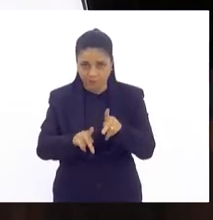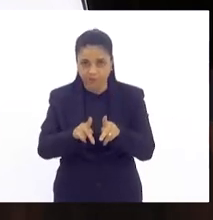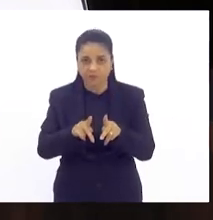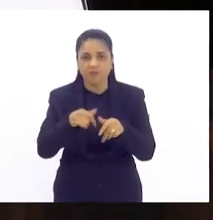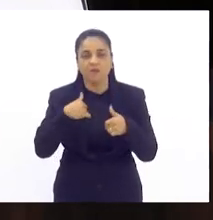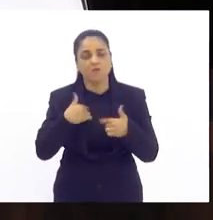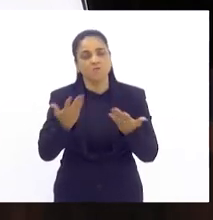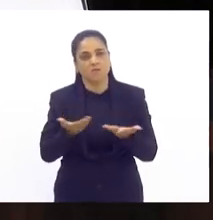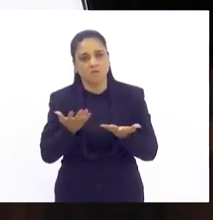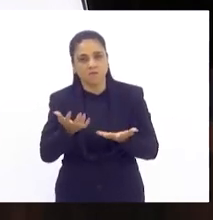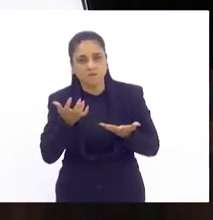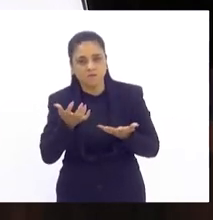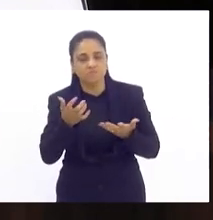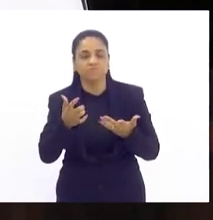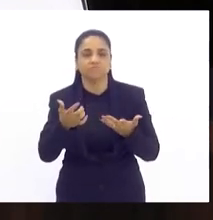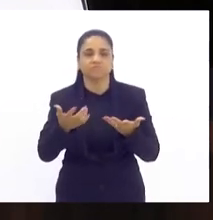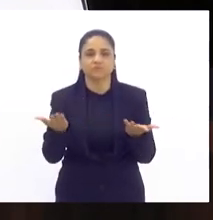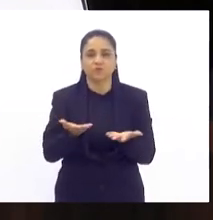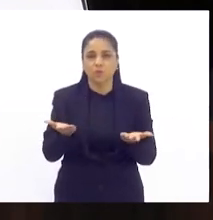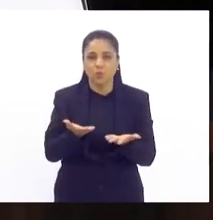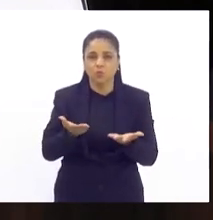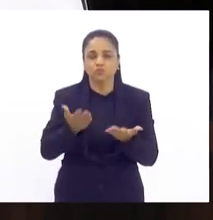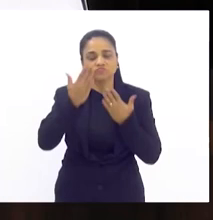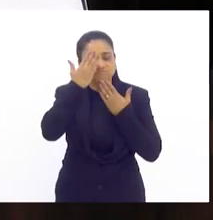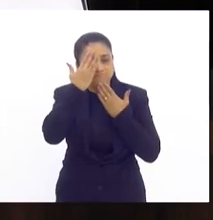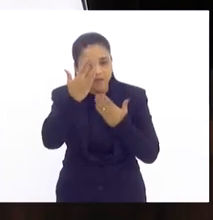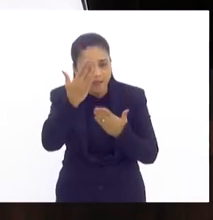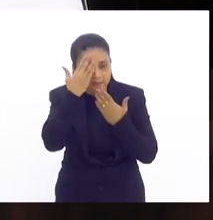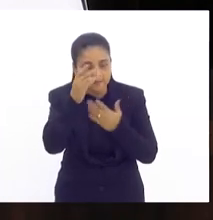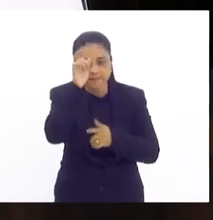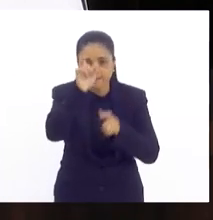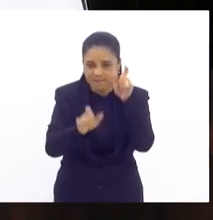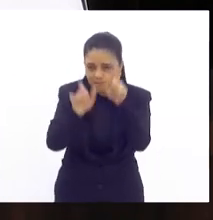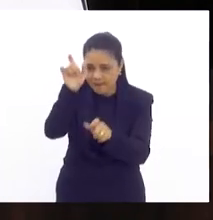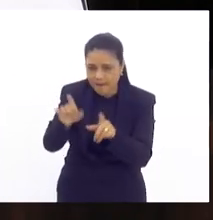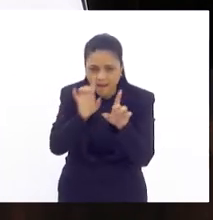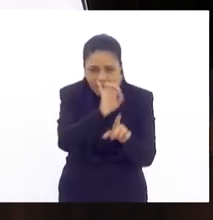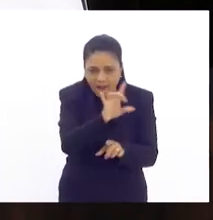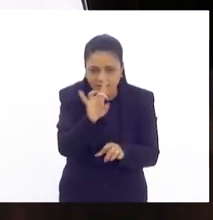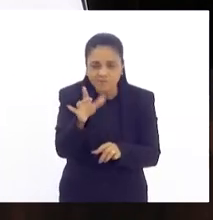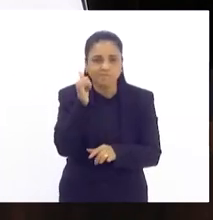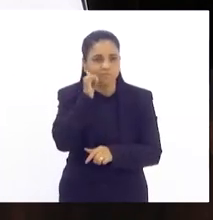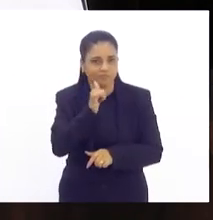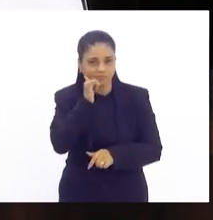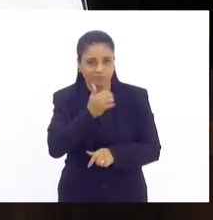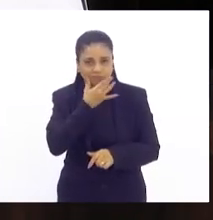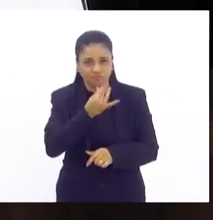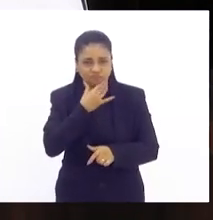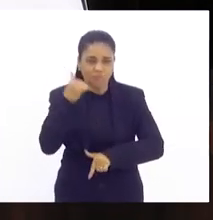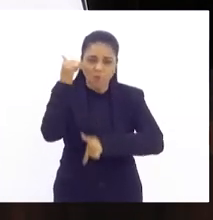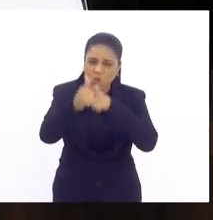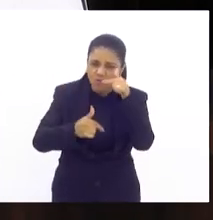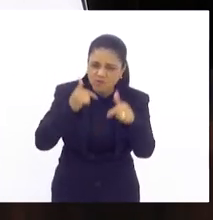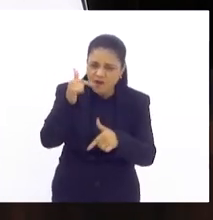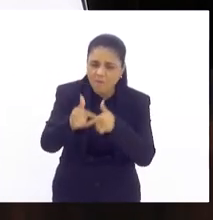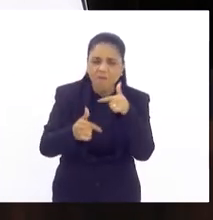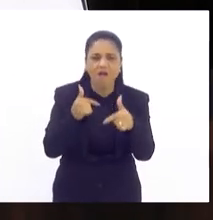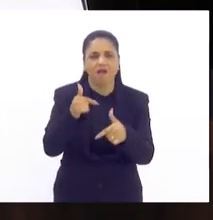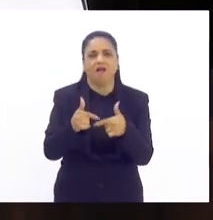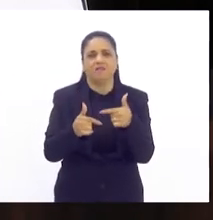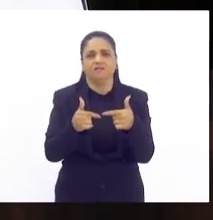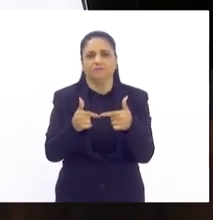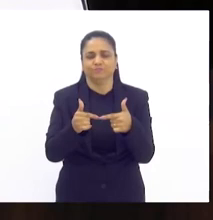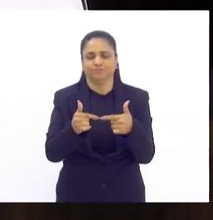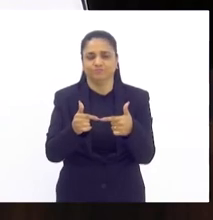o agradecimento a cada um das senhoras e dos senhores pelo trabalho diário exercido naquela época,